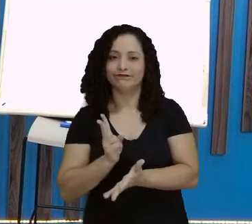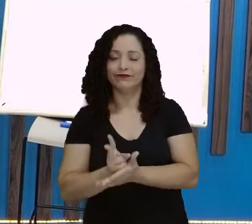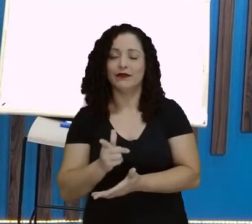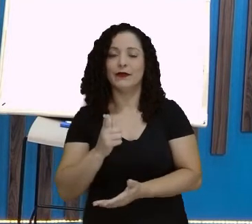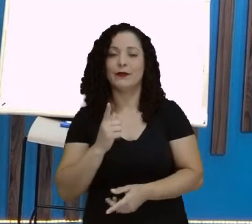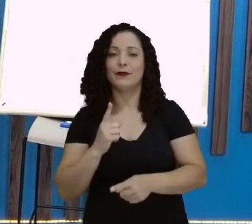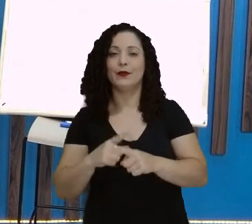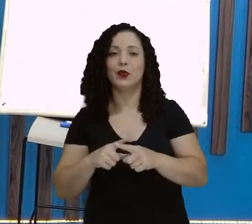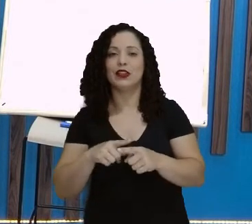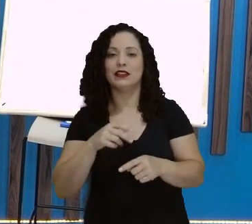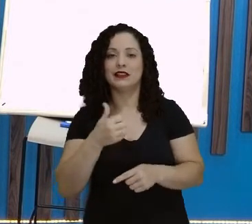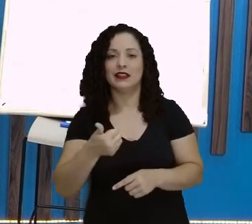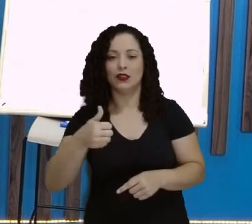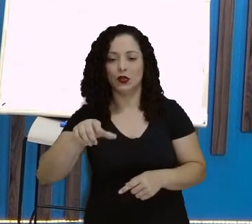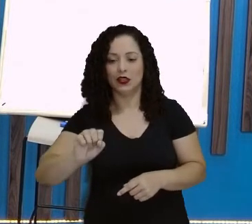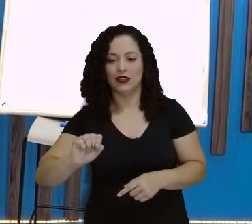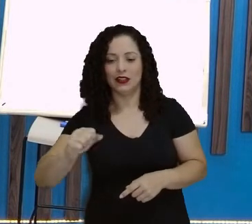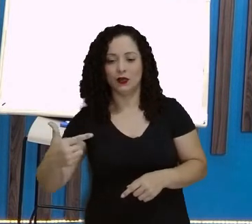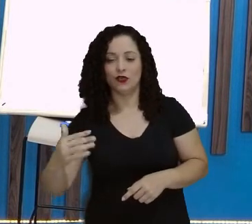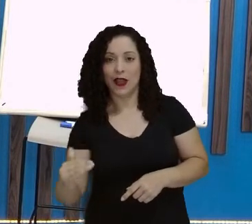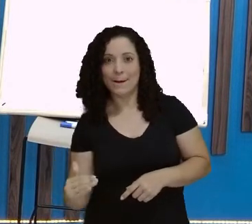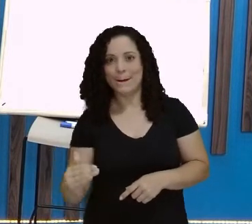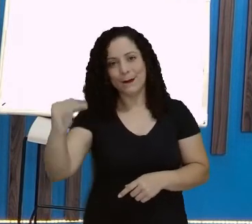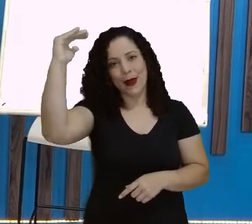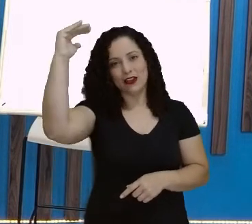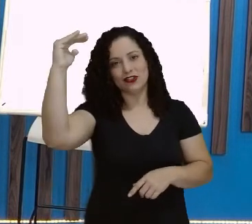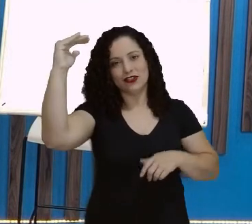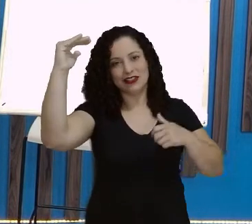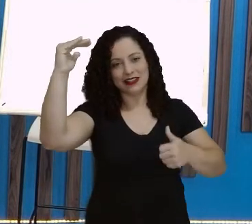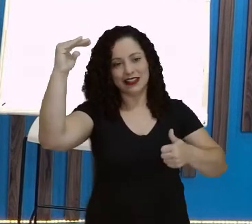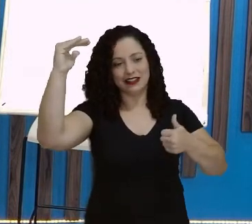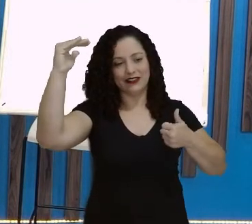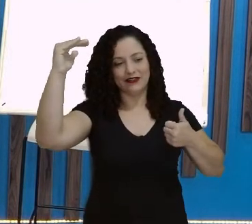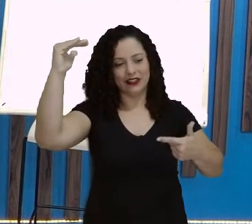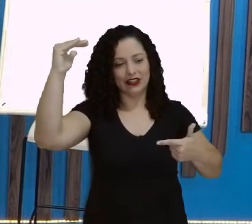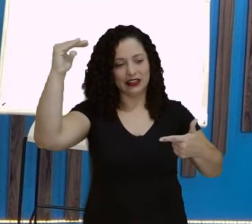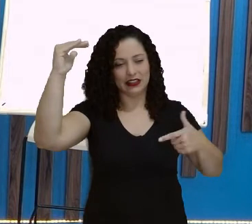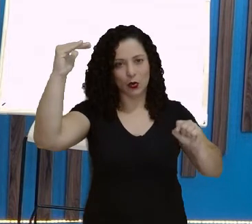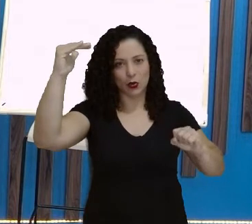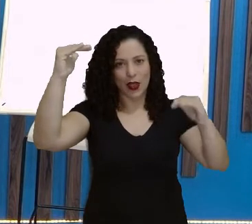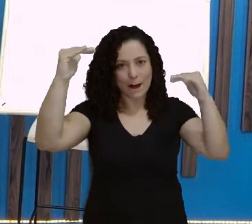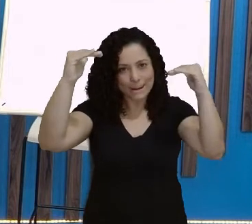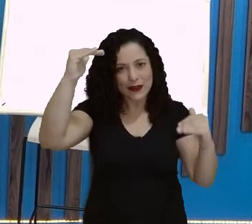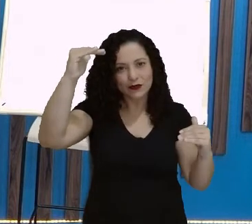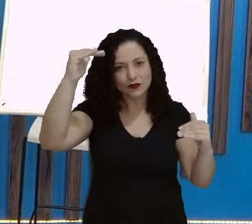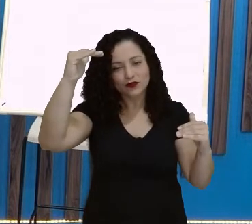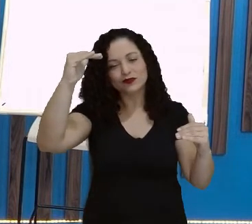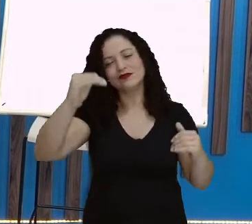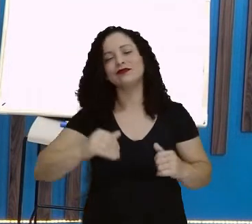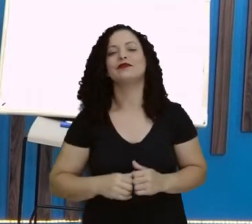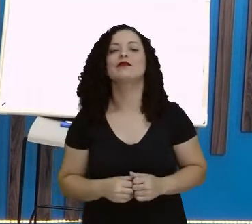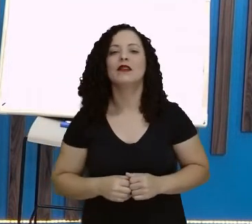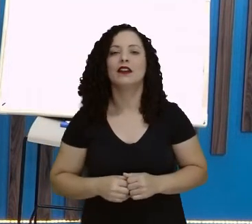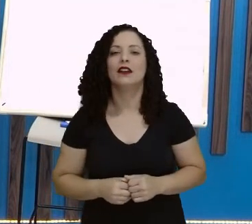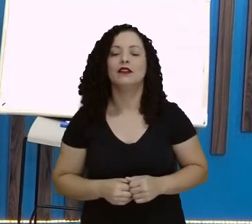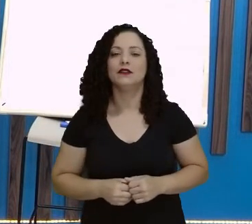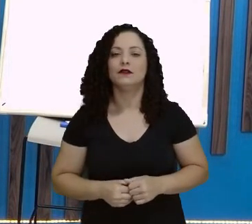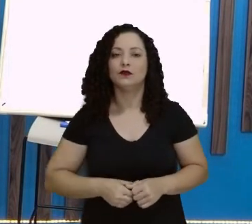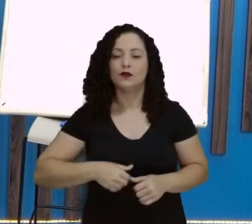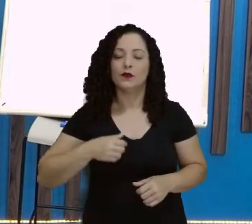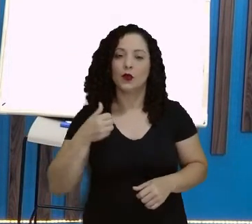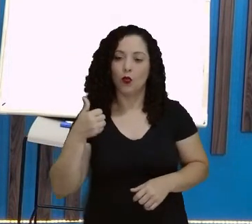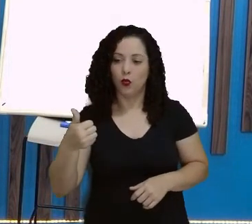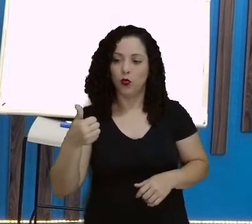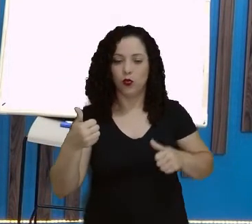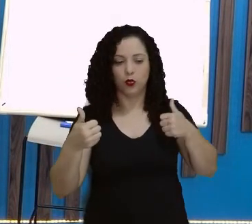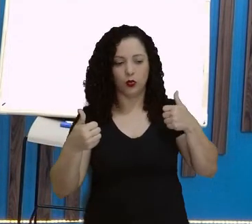182 é maior que 128, né? Os dois números aí começam com a centena, que é o 1. Quando a